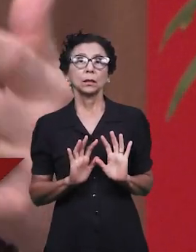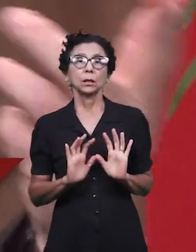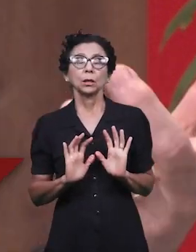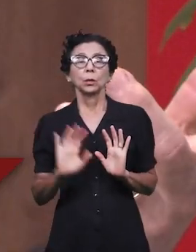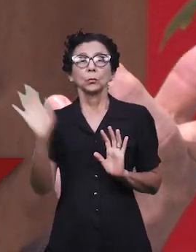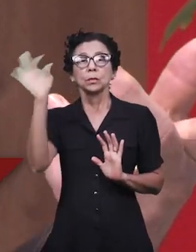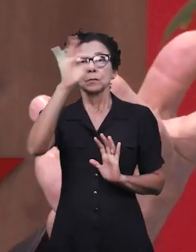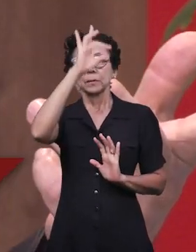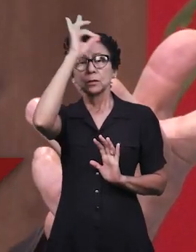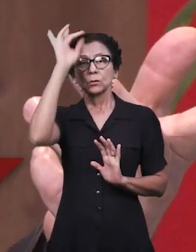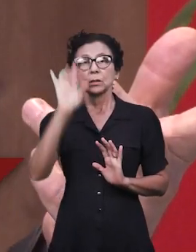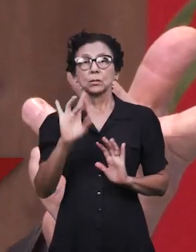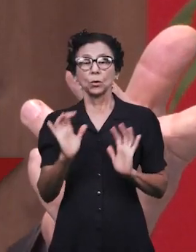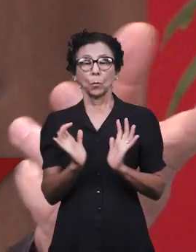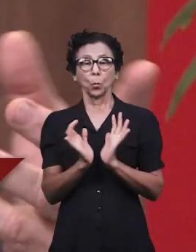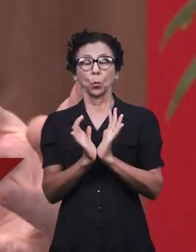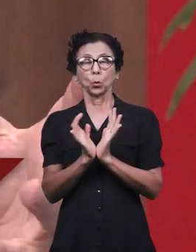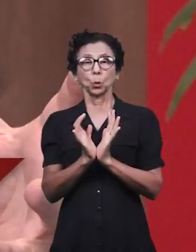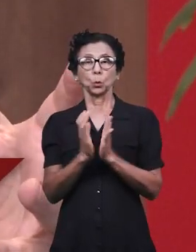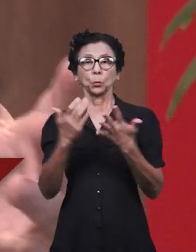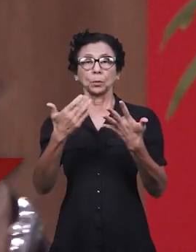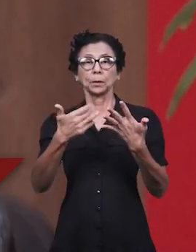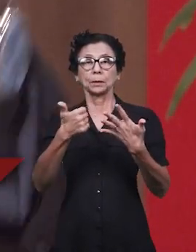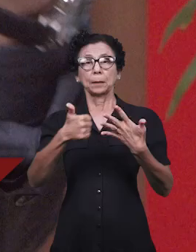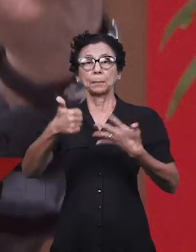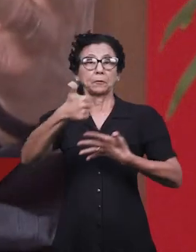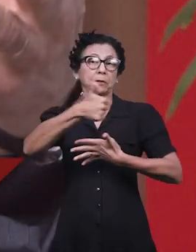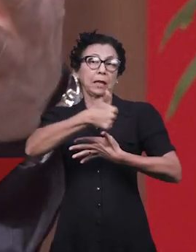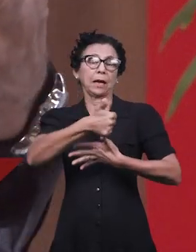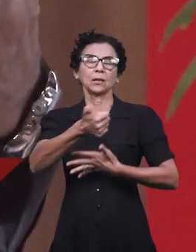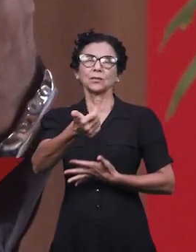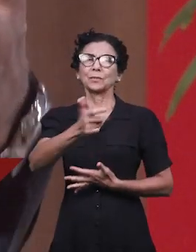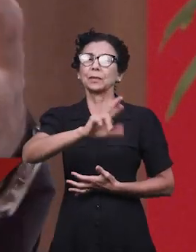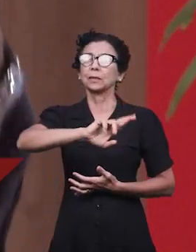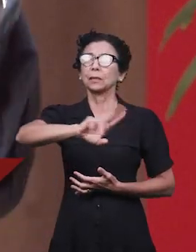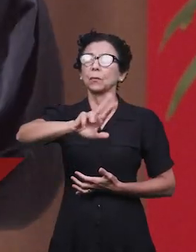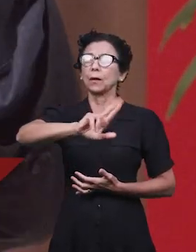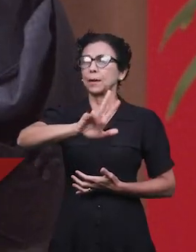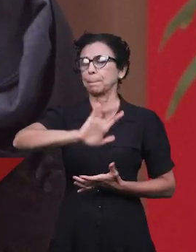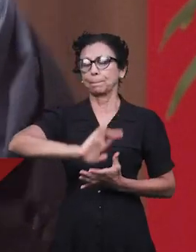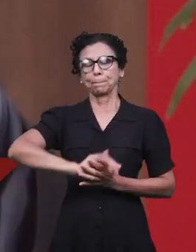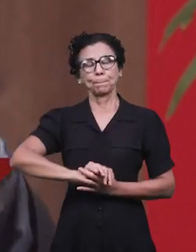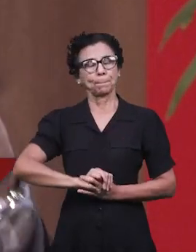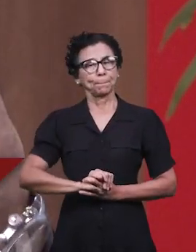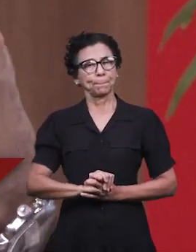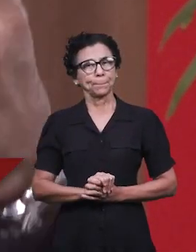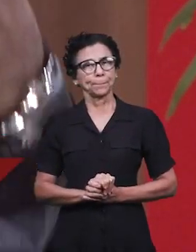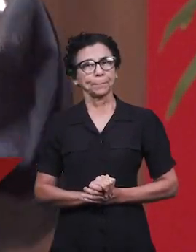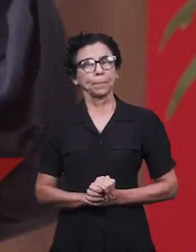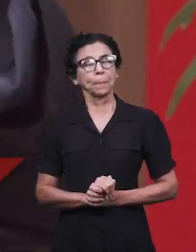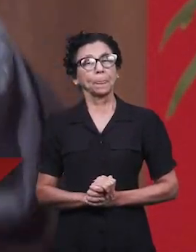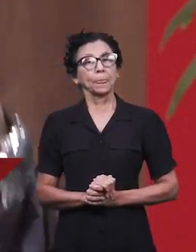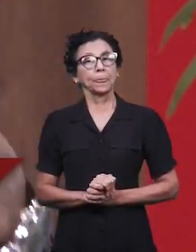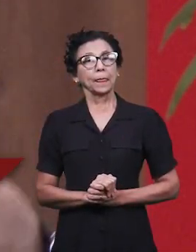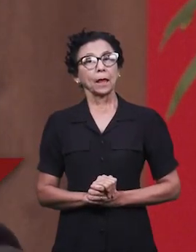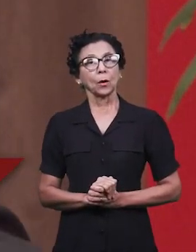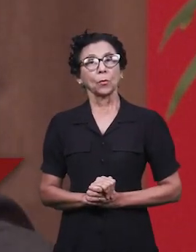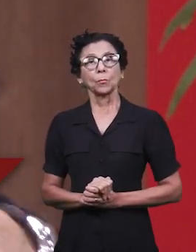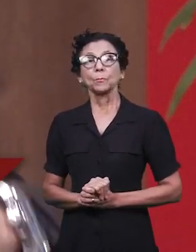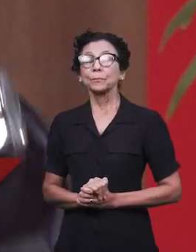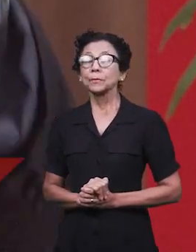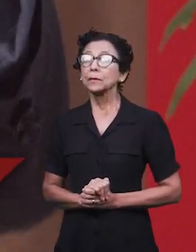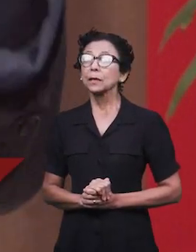claro, o Senhor deixa bem claro, é que aquele que pedir, ele dará o Espírito Santo, revelará a